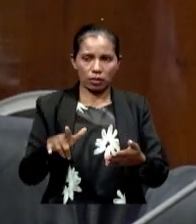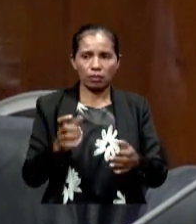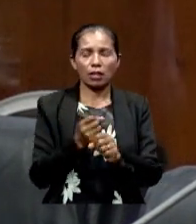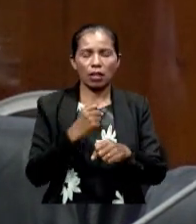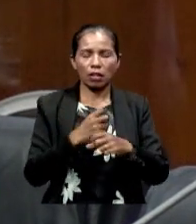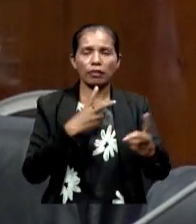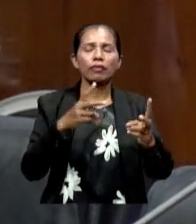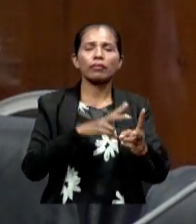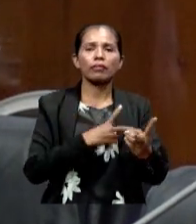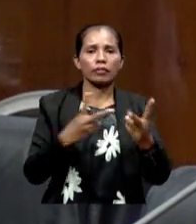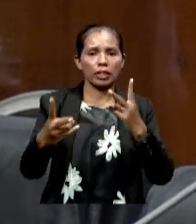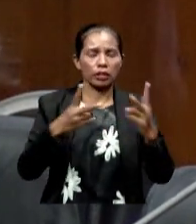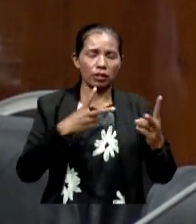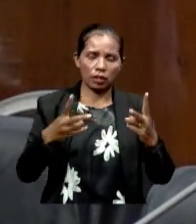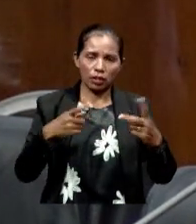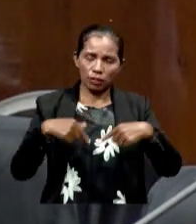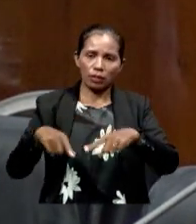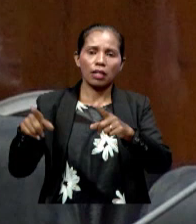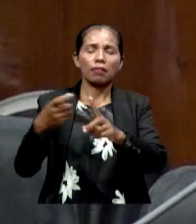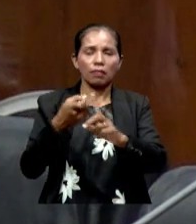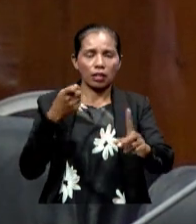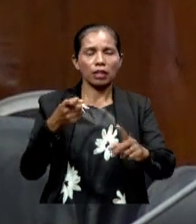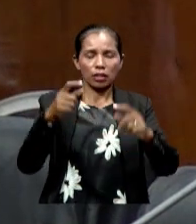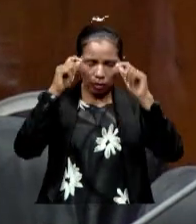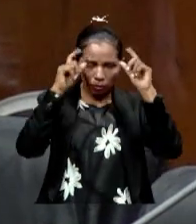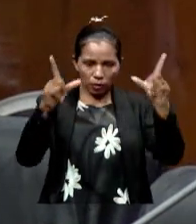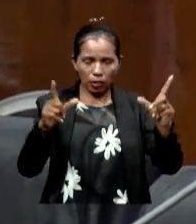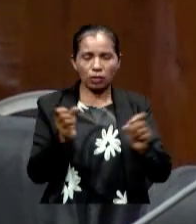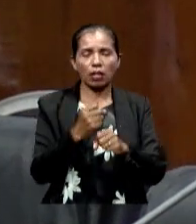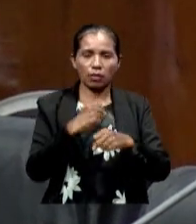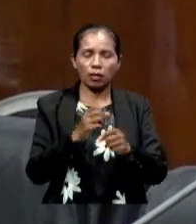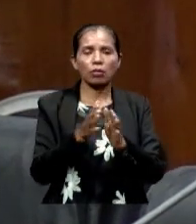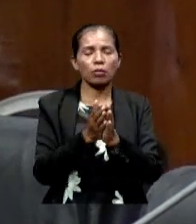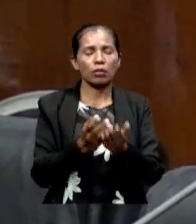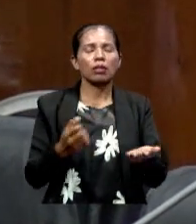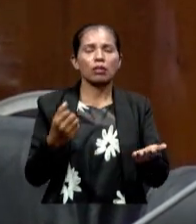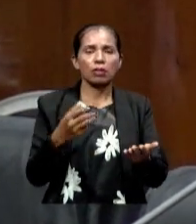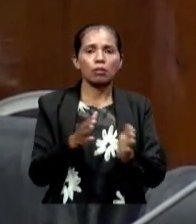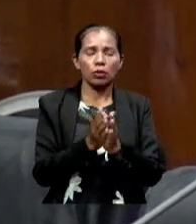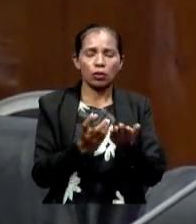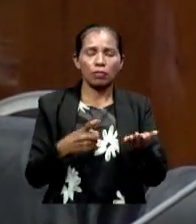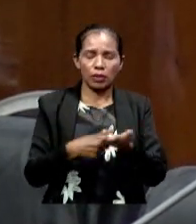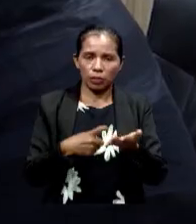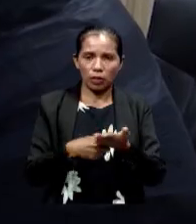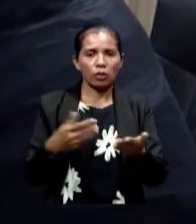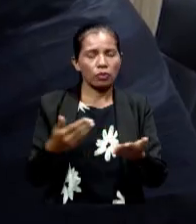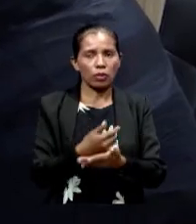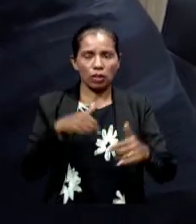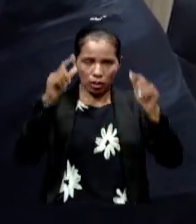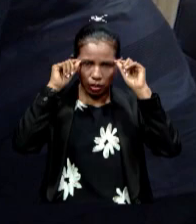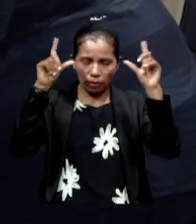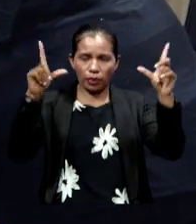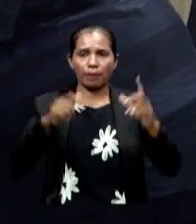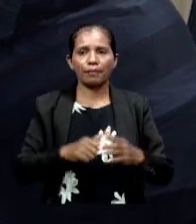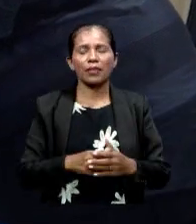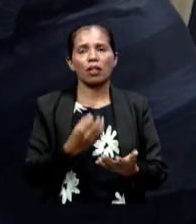viaja ne, nia sais ne pa, nia mai fal Timor. Mai Timor ma ne trata fal assunto ne, ne trata ne passaporte fu ne, ya ne e Timor.